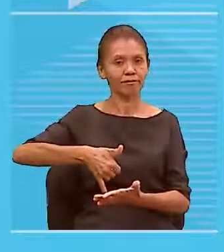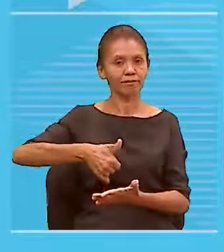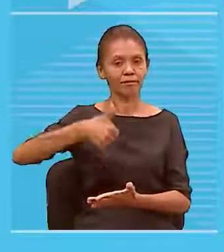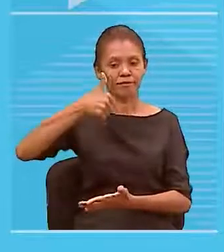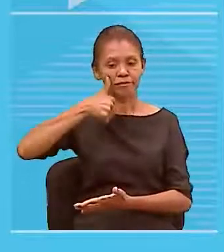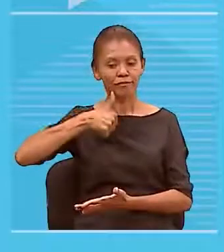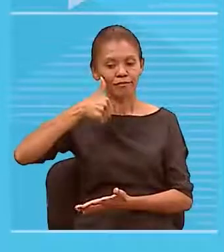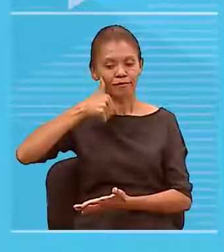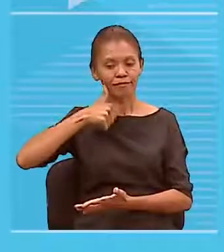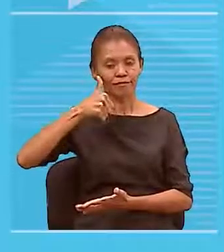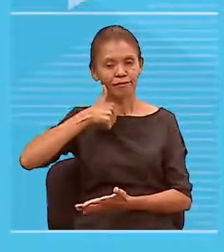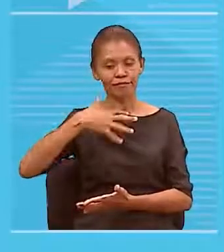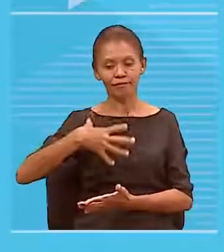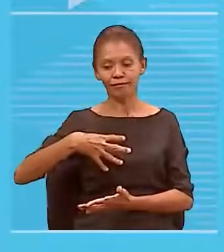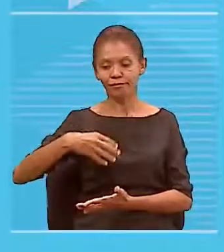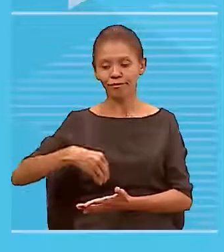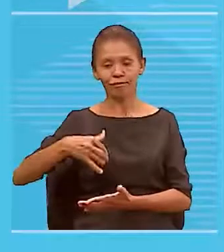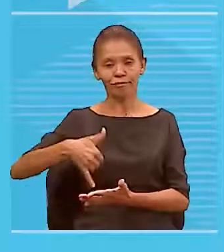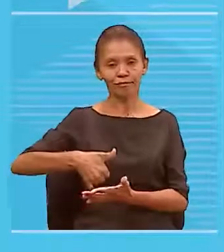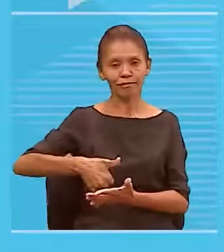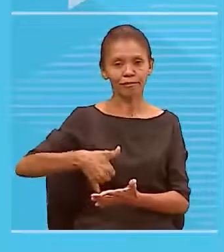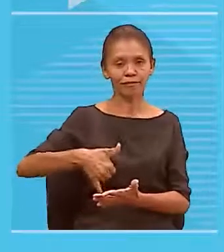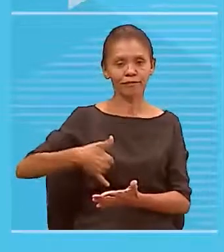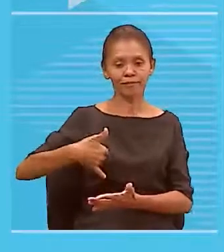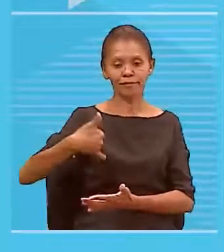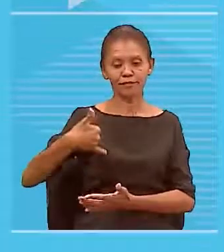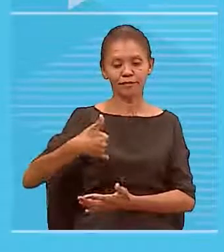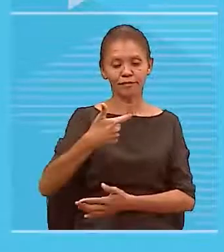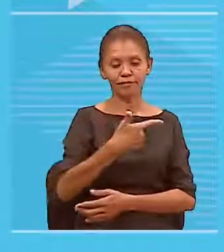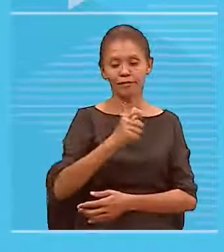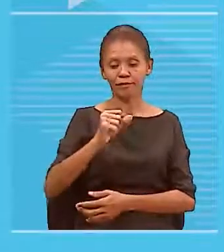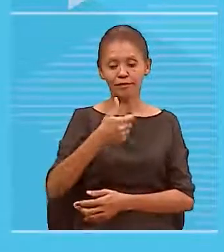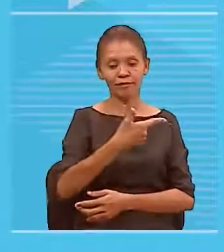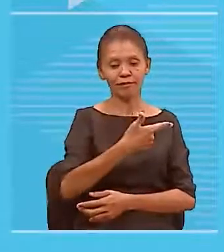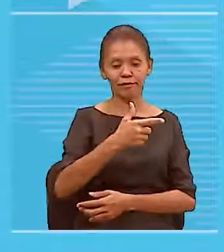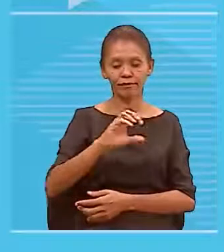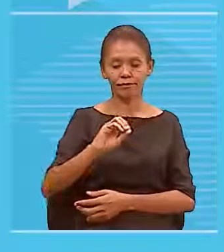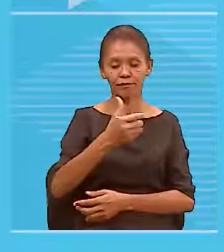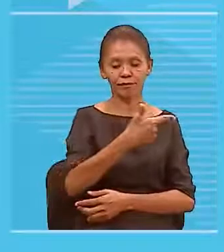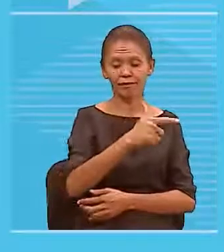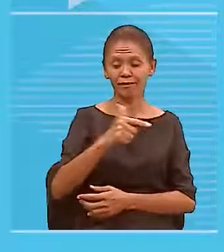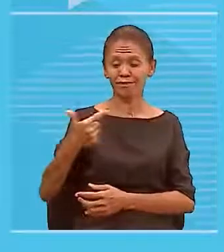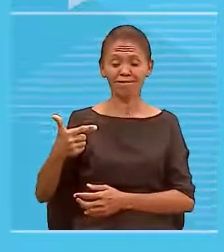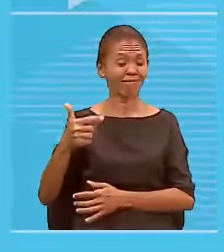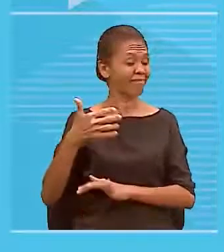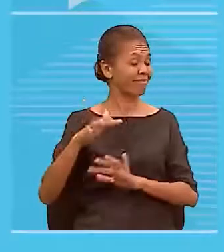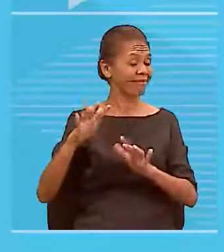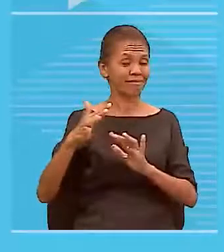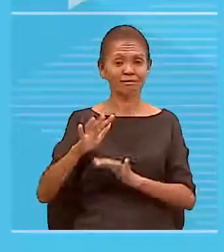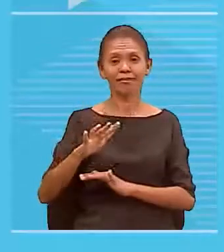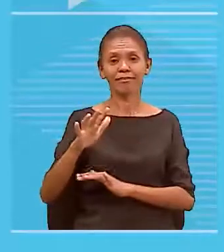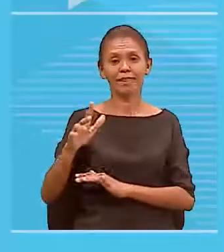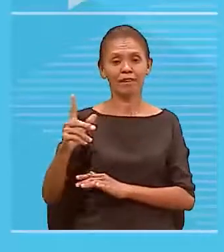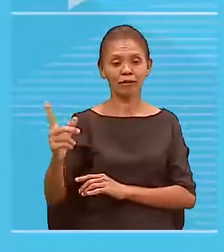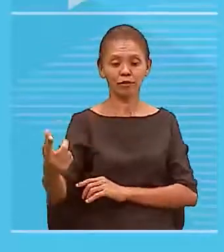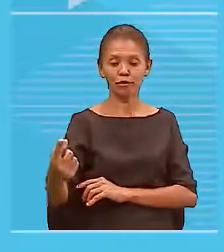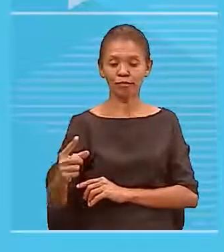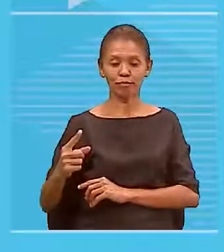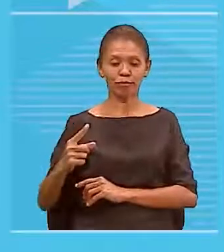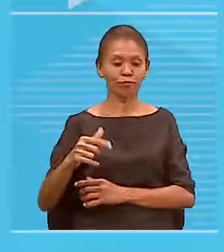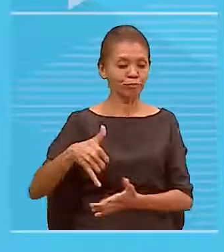a mocinha filha dele 18 20 22 anos sei lá veio lá de dentro